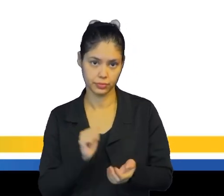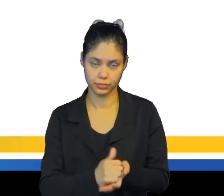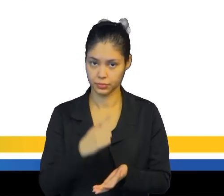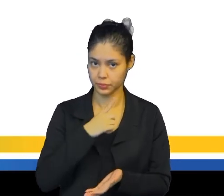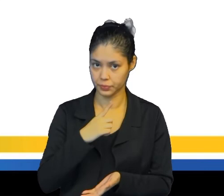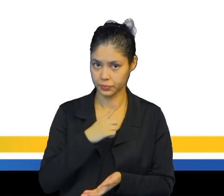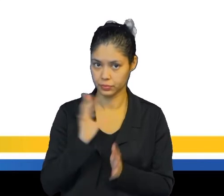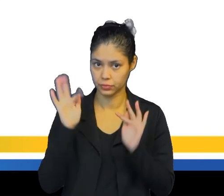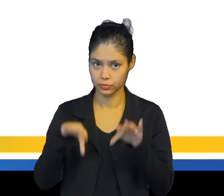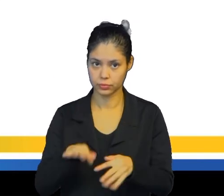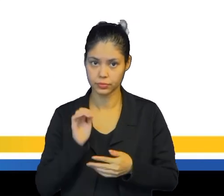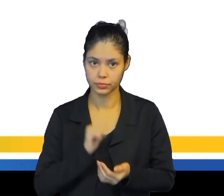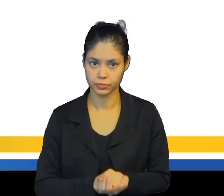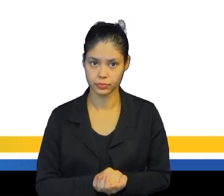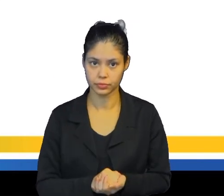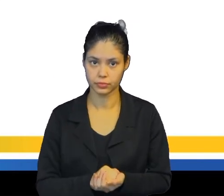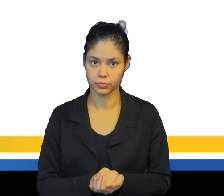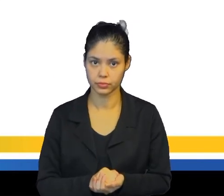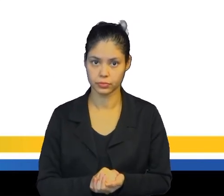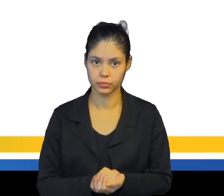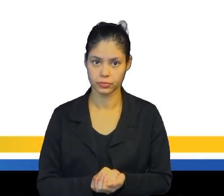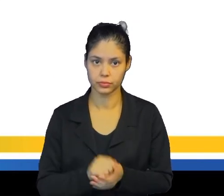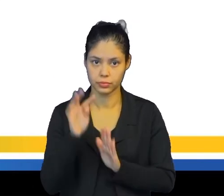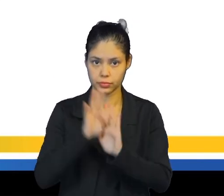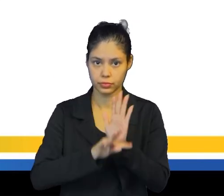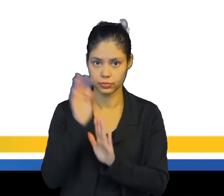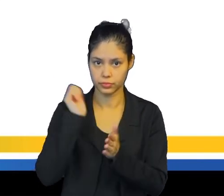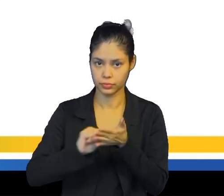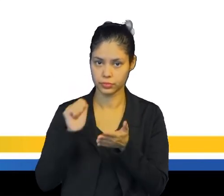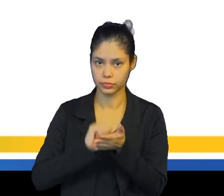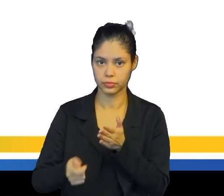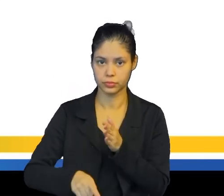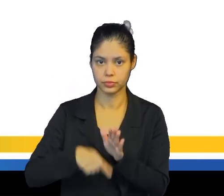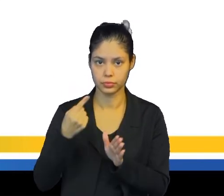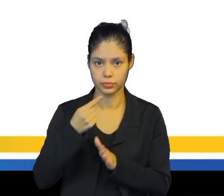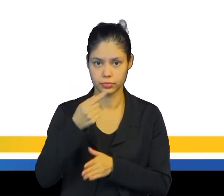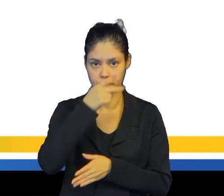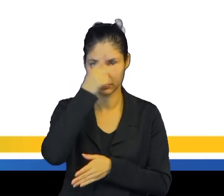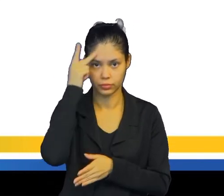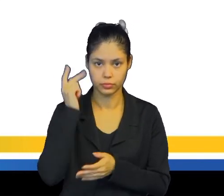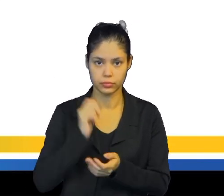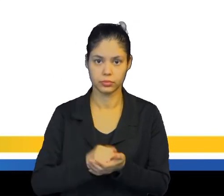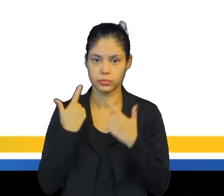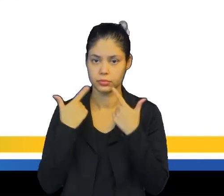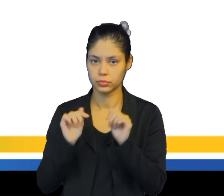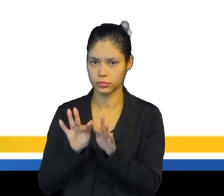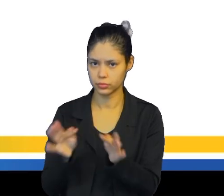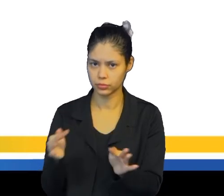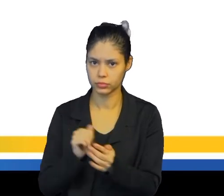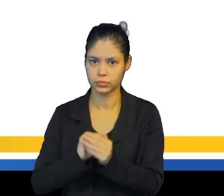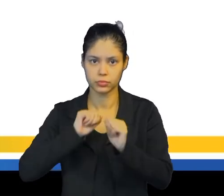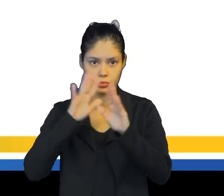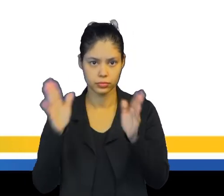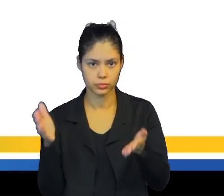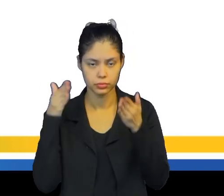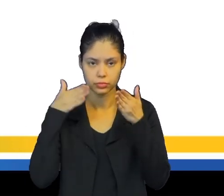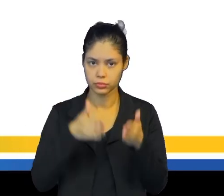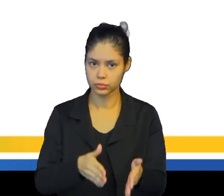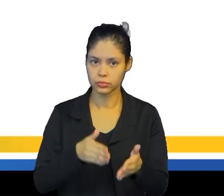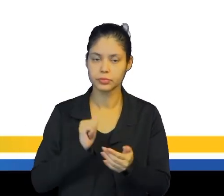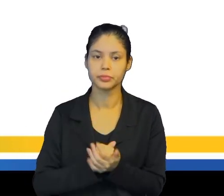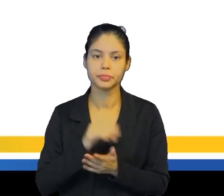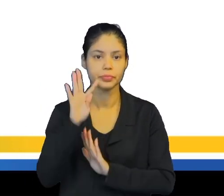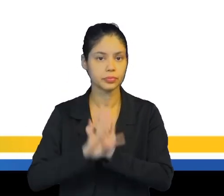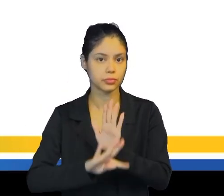tem por finalidade, letra A, textos escrito em primeira pessoa, linguagem simples, clara